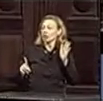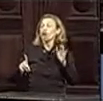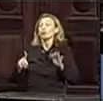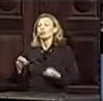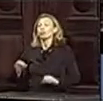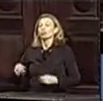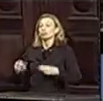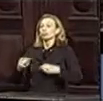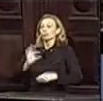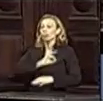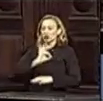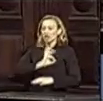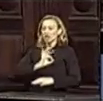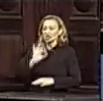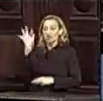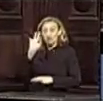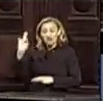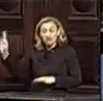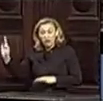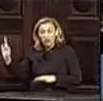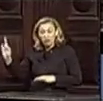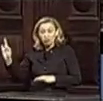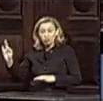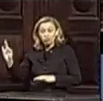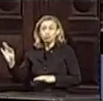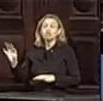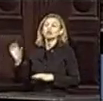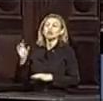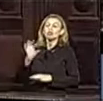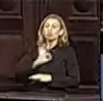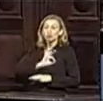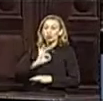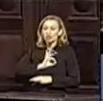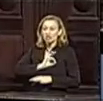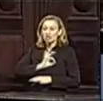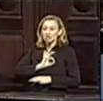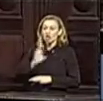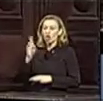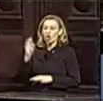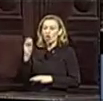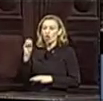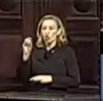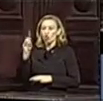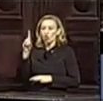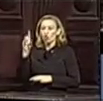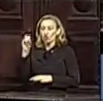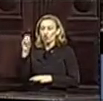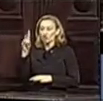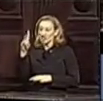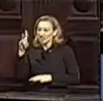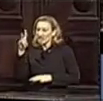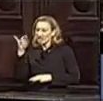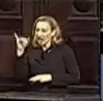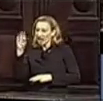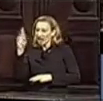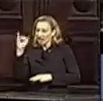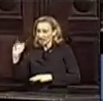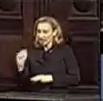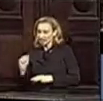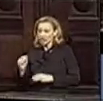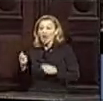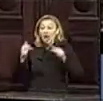Federal. A Polícia Federal, aqui no Rio de Janeiro, por exemplo, quando da apreensão de